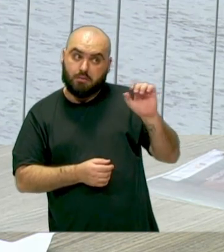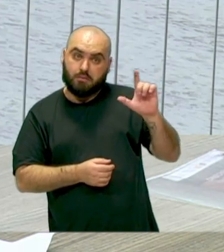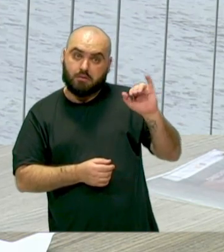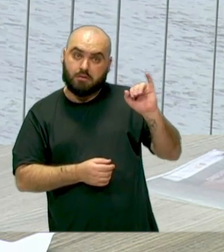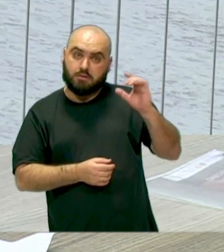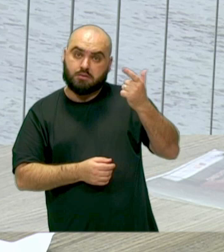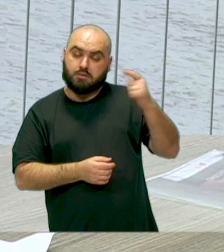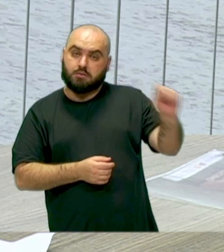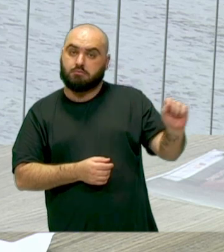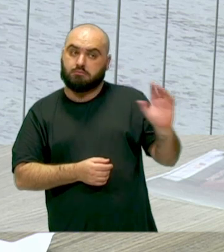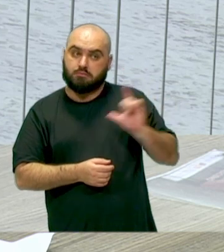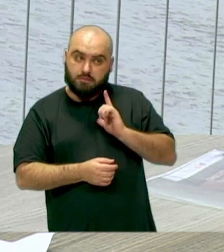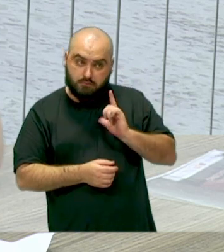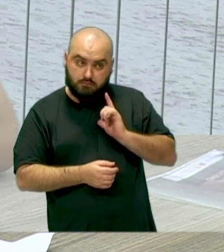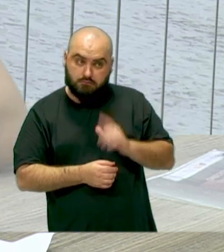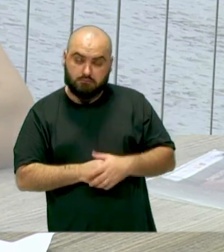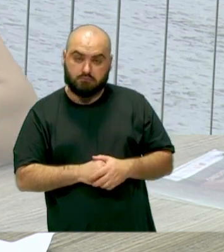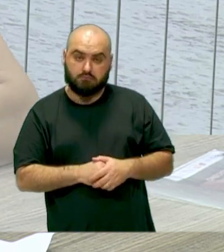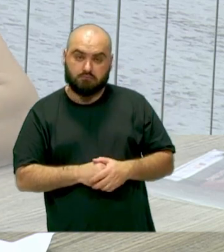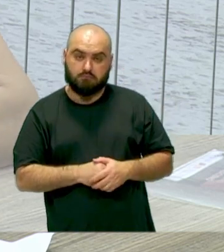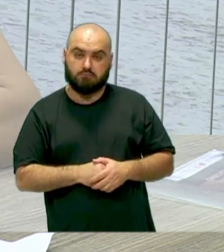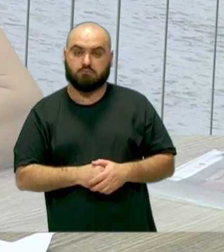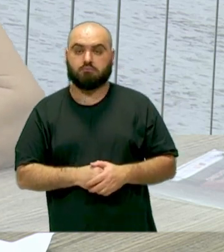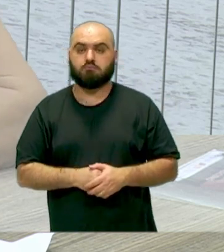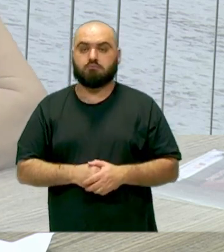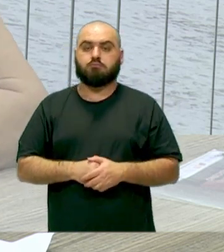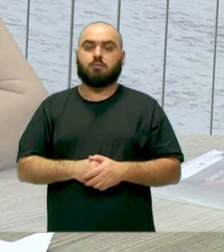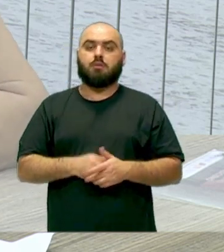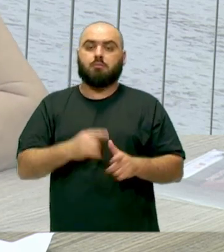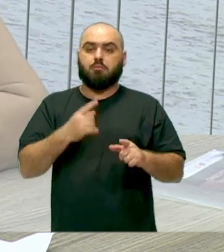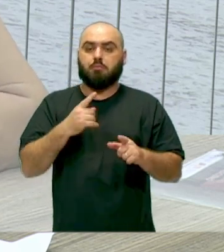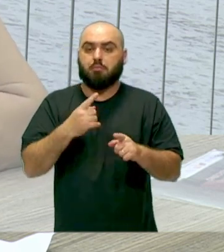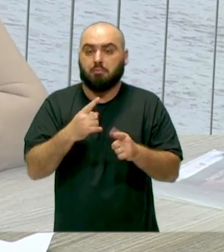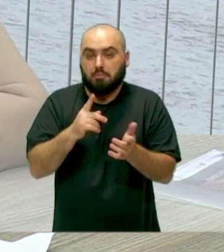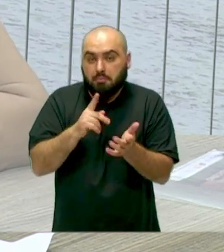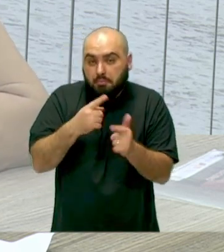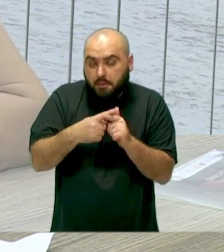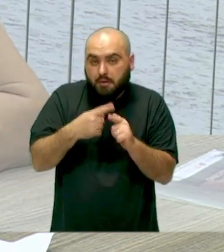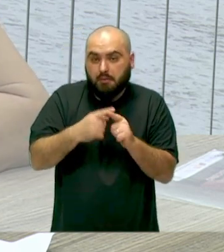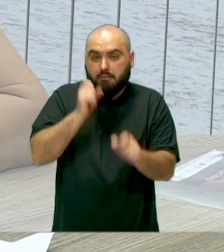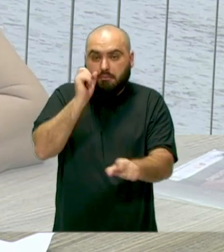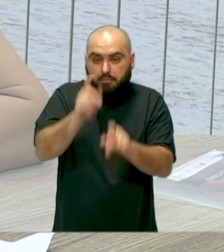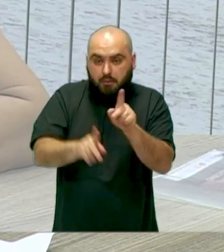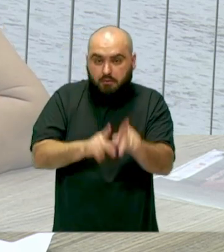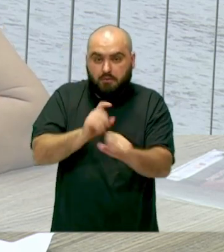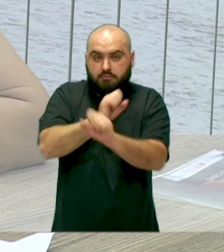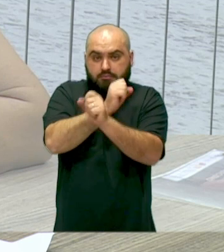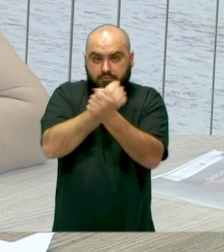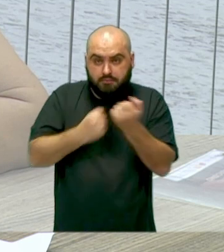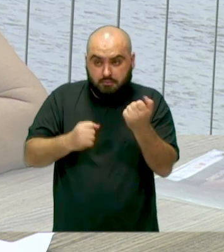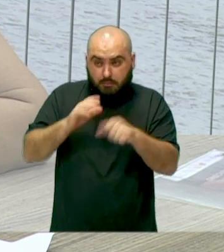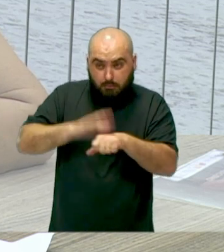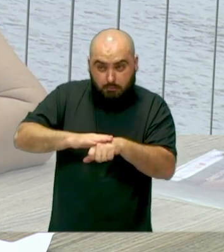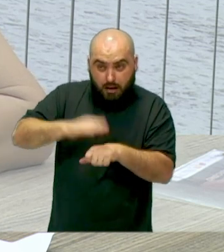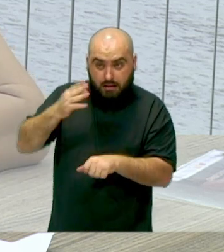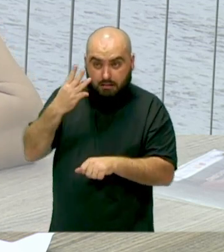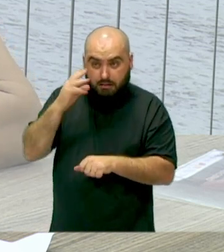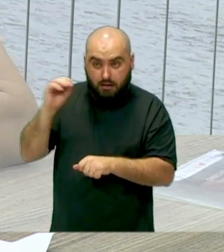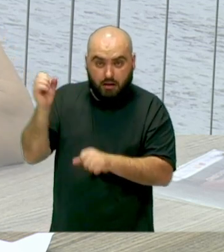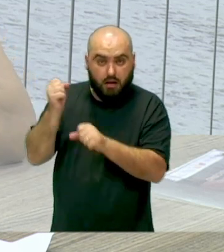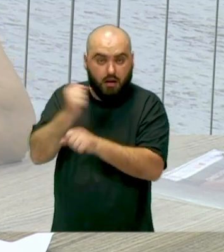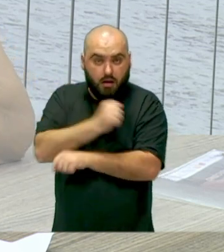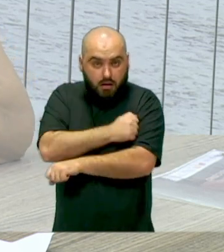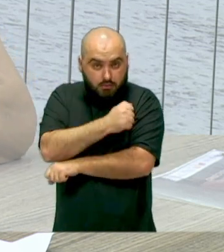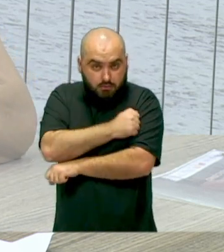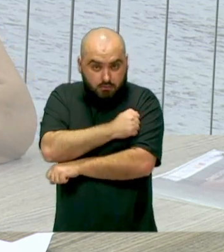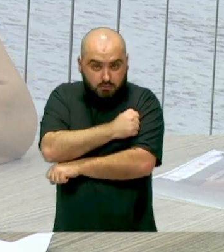Será que houve? Porque tu mantém um povo escravizado por mais de 300 anos.